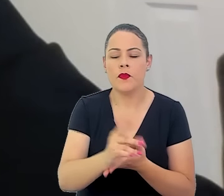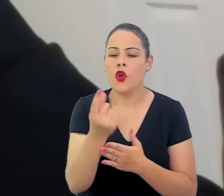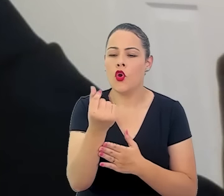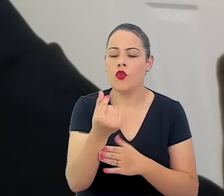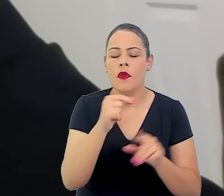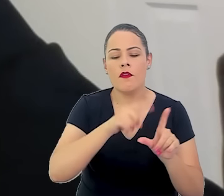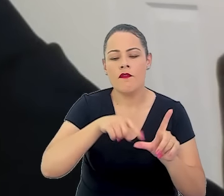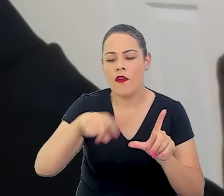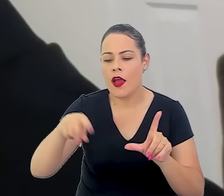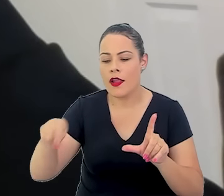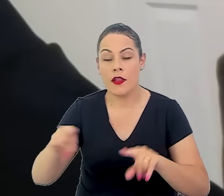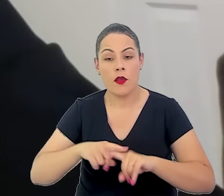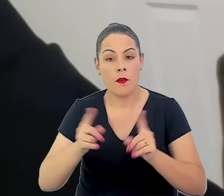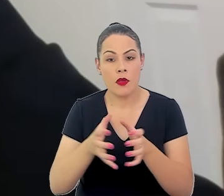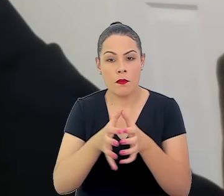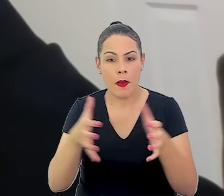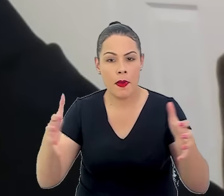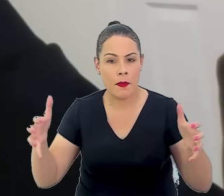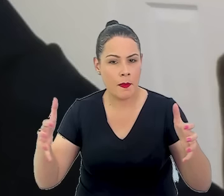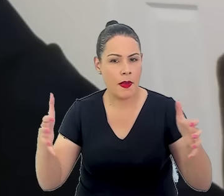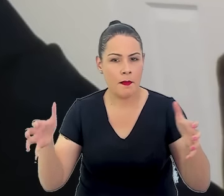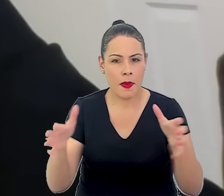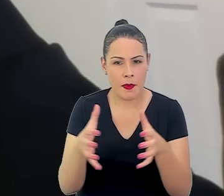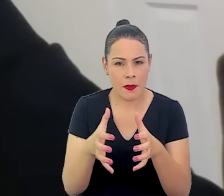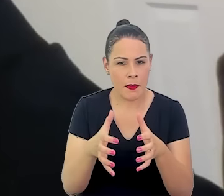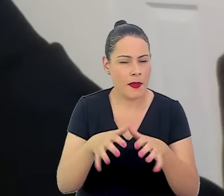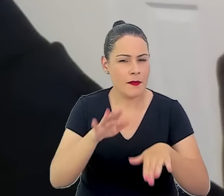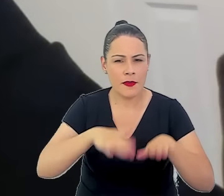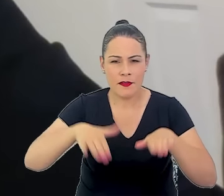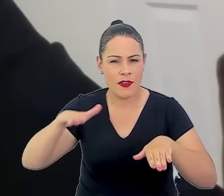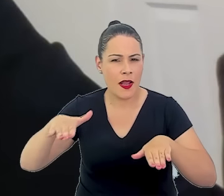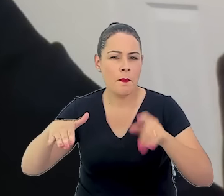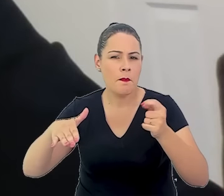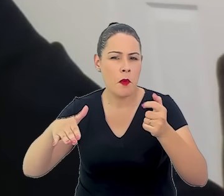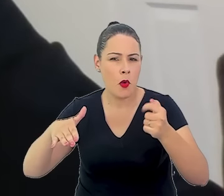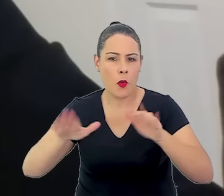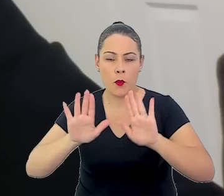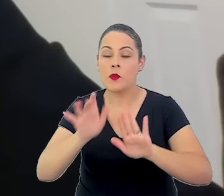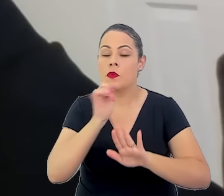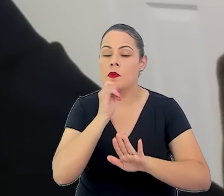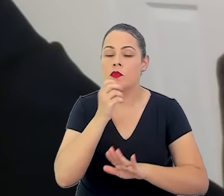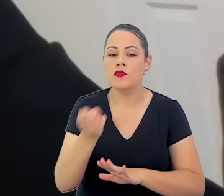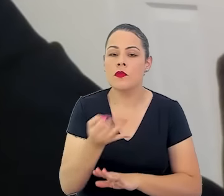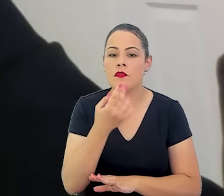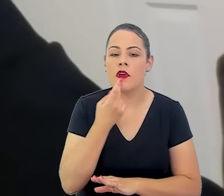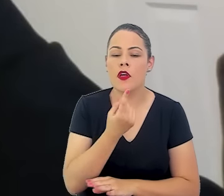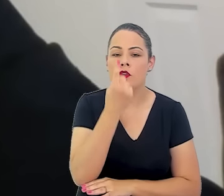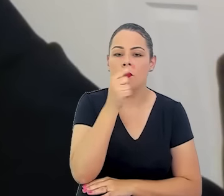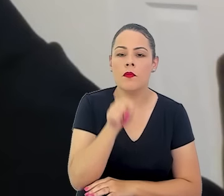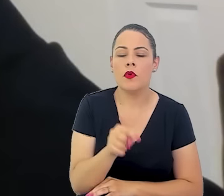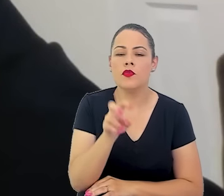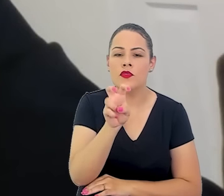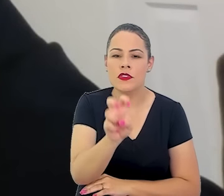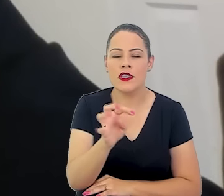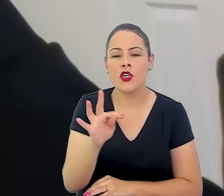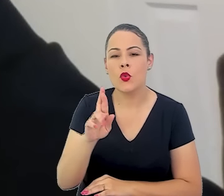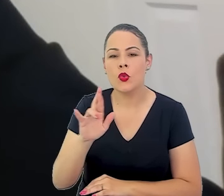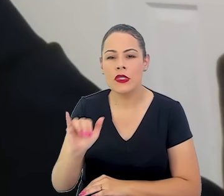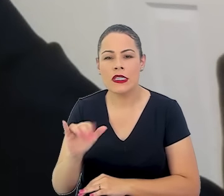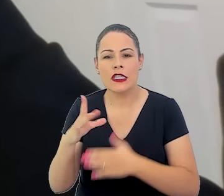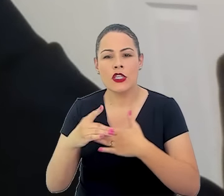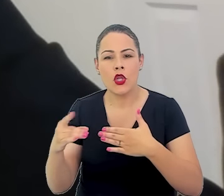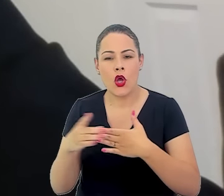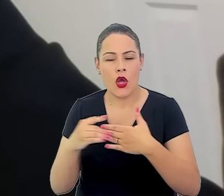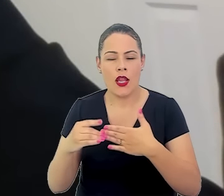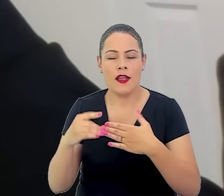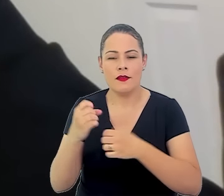variam um pouco, mas a ordem de grandeza não varia muito. Nós estamos falando de números da ordem de 1,5 trilhão de dólar